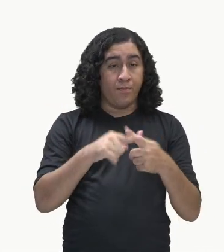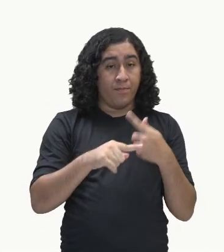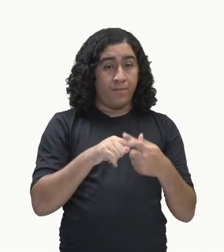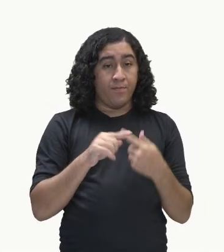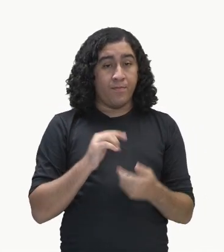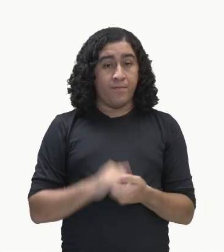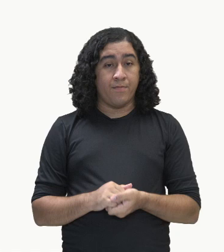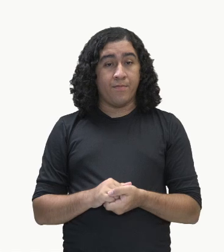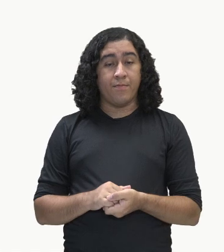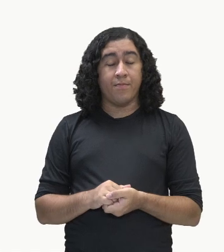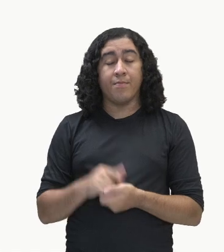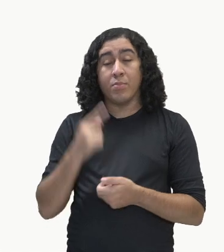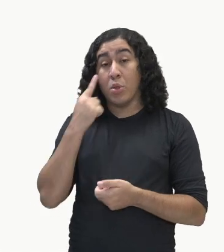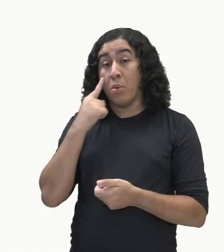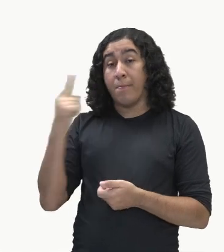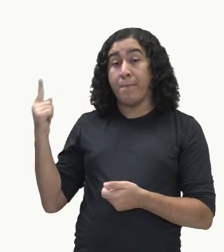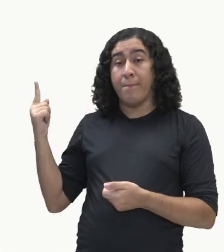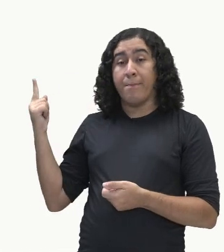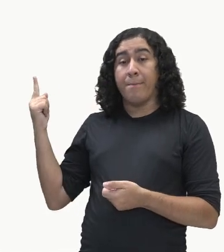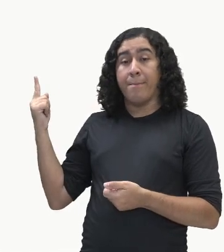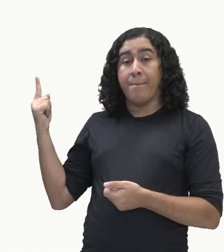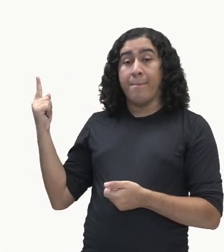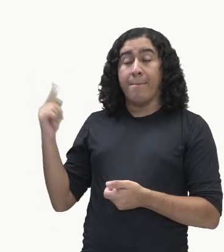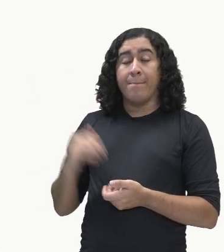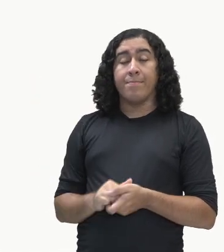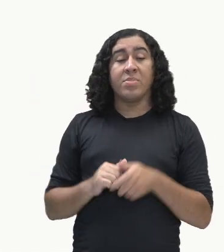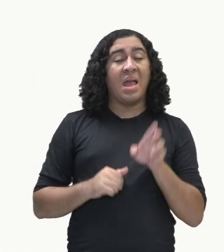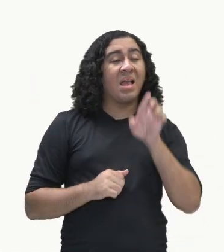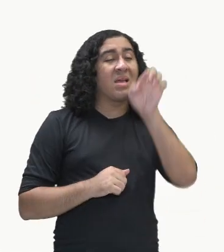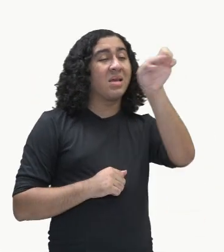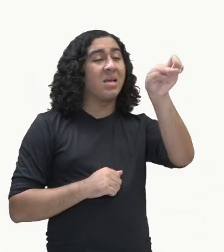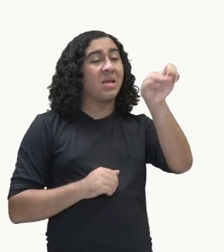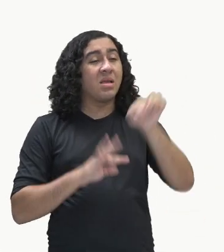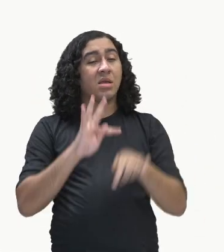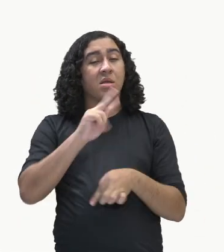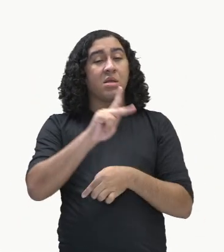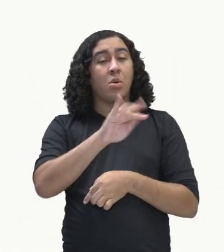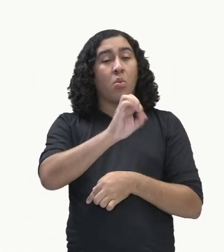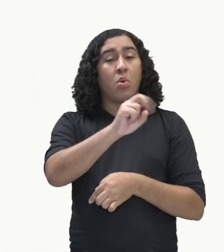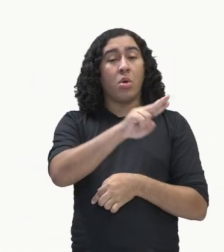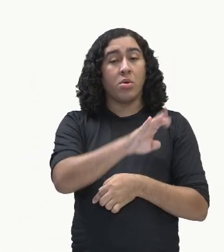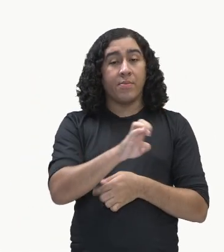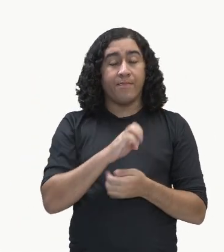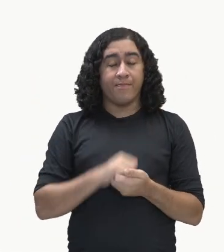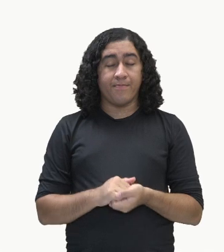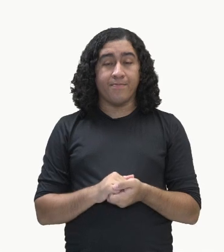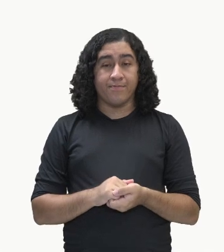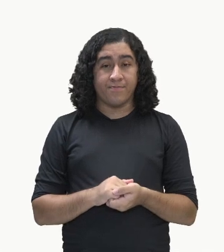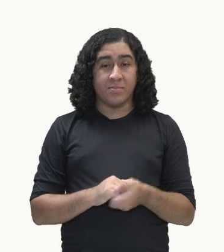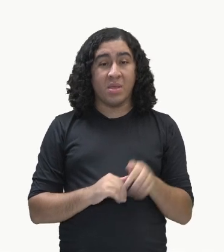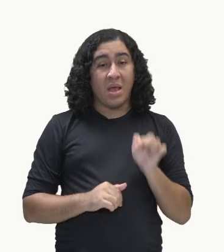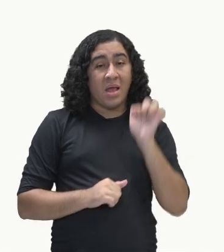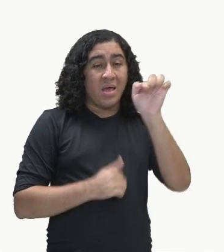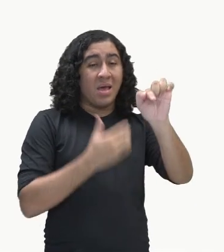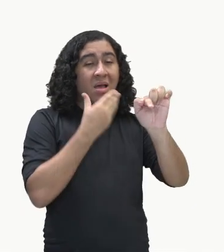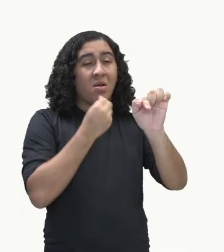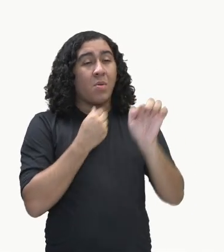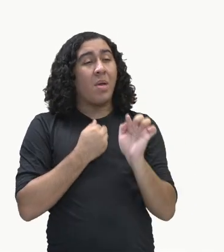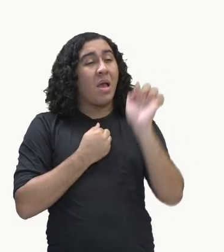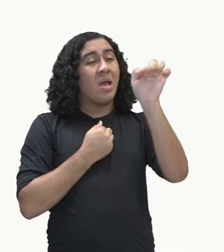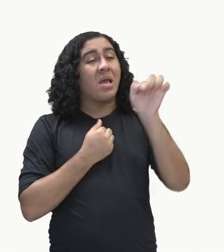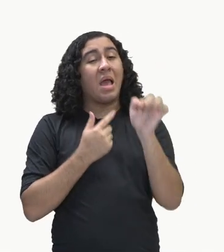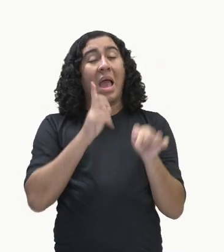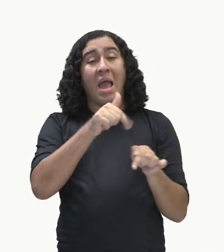é aquele. It's the one I've been telling you about. É aquele, né, o dito livro lá